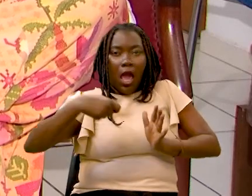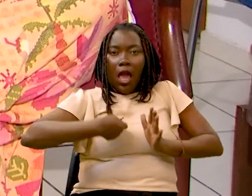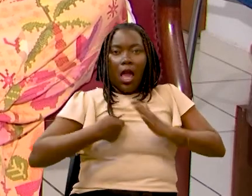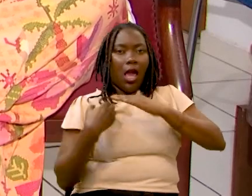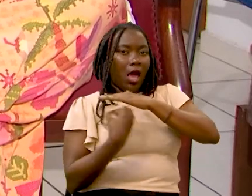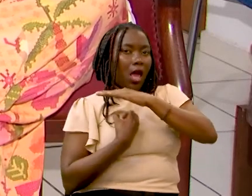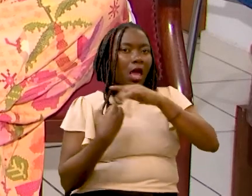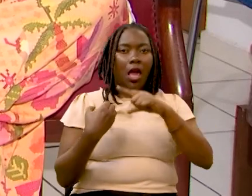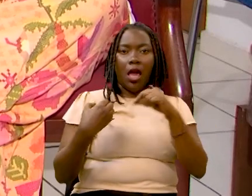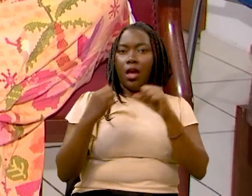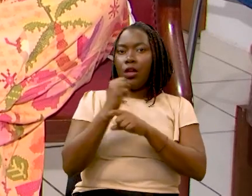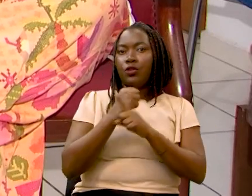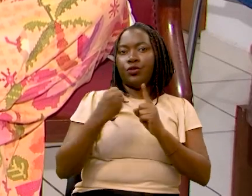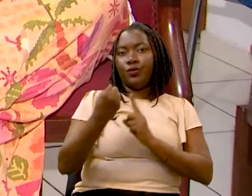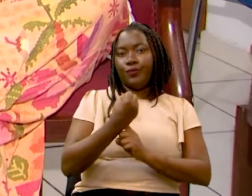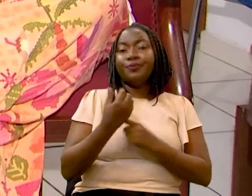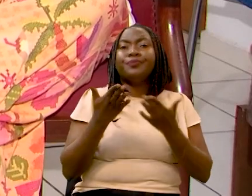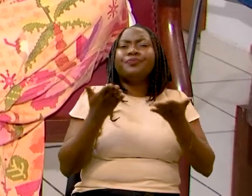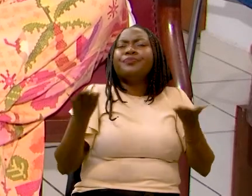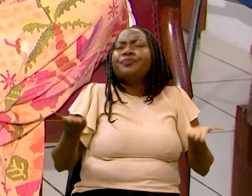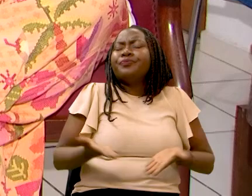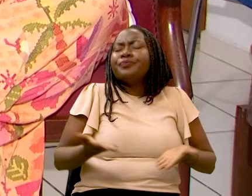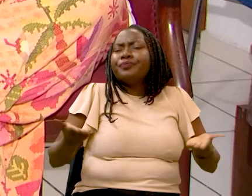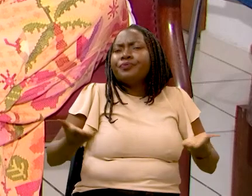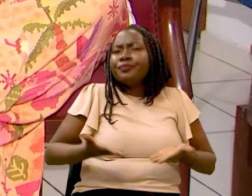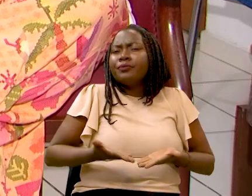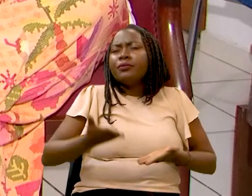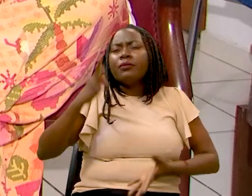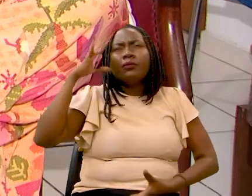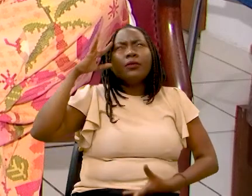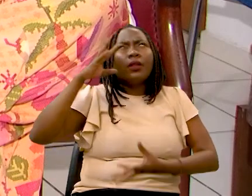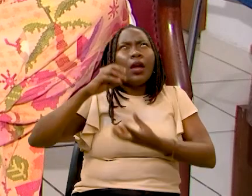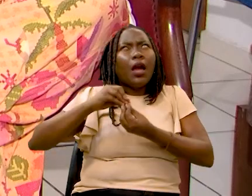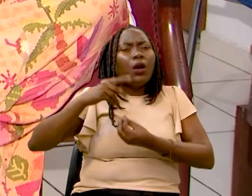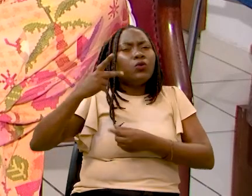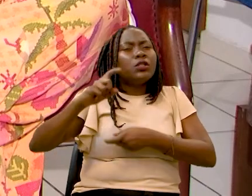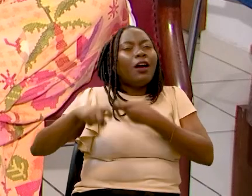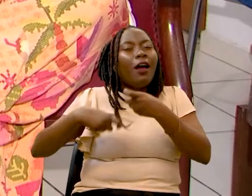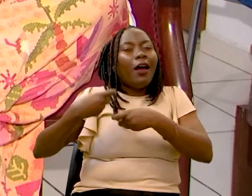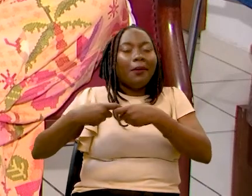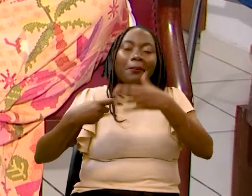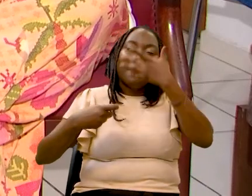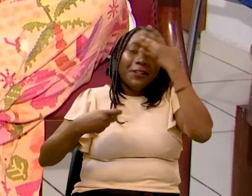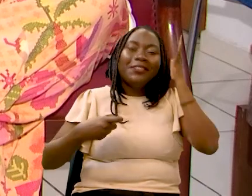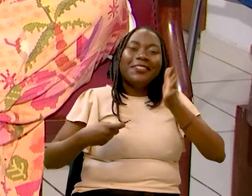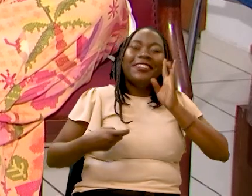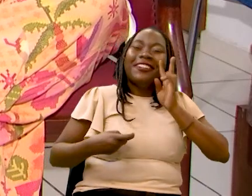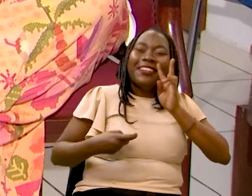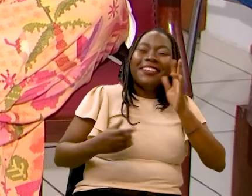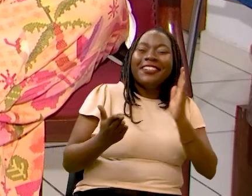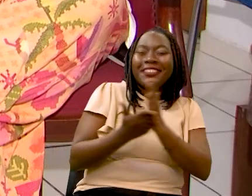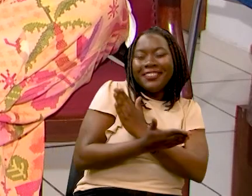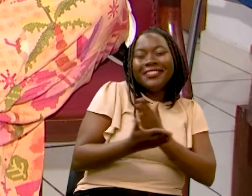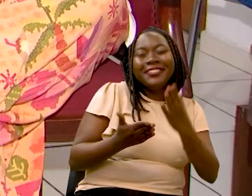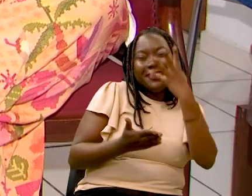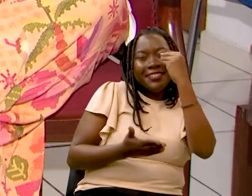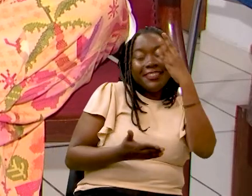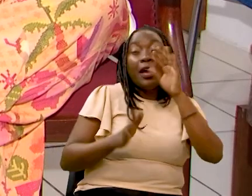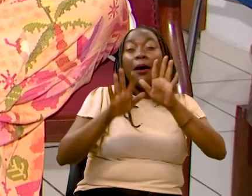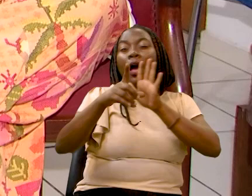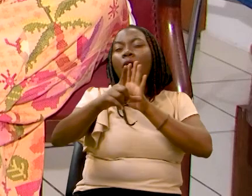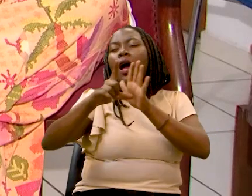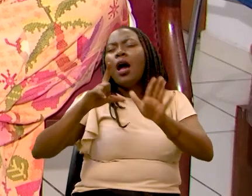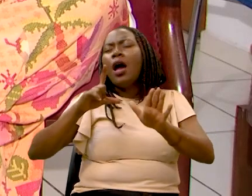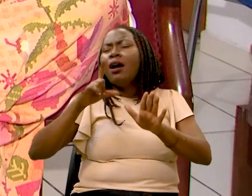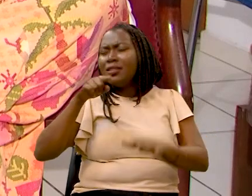me leio como uma empreendedora social. Sim. E hoje, para a gente entender qual é o seu negócio, as pessoas já viram